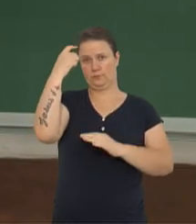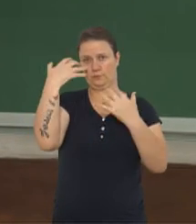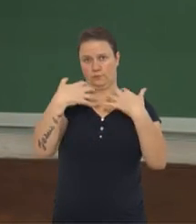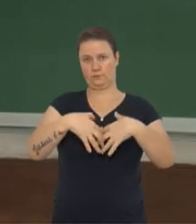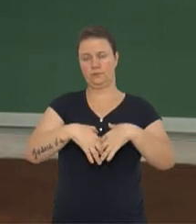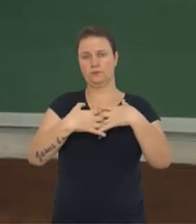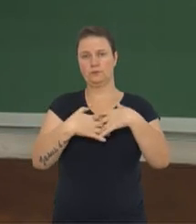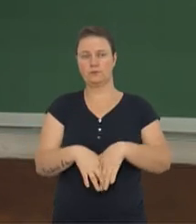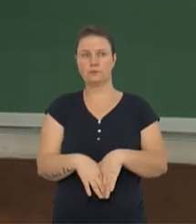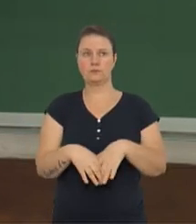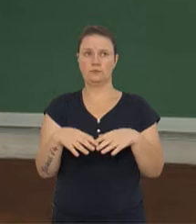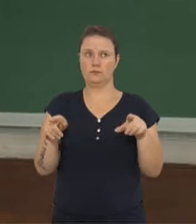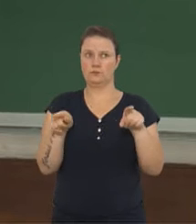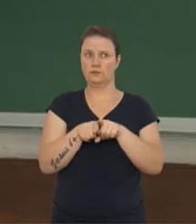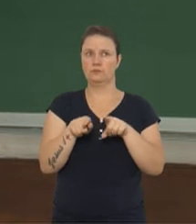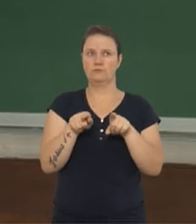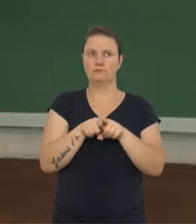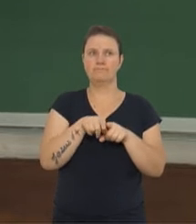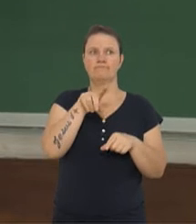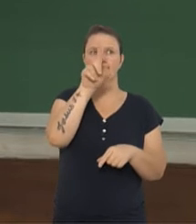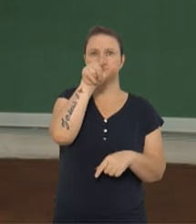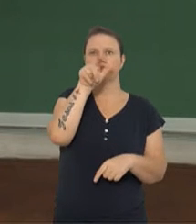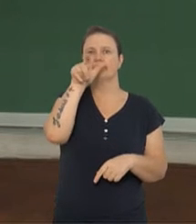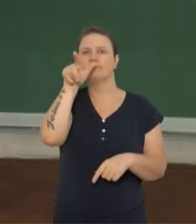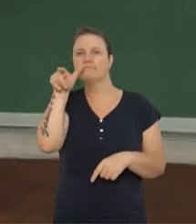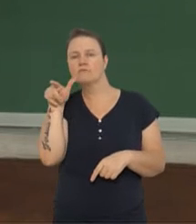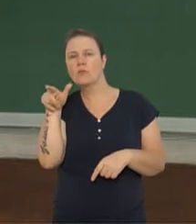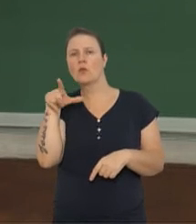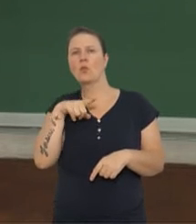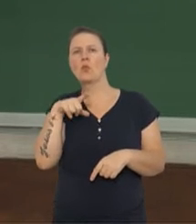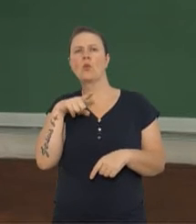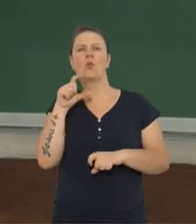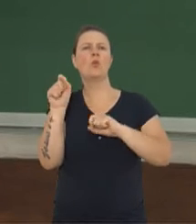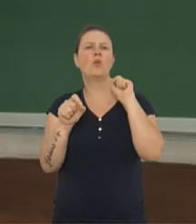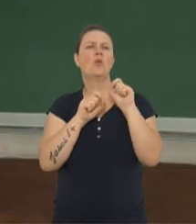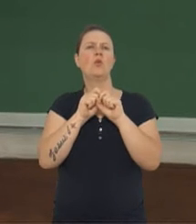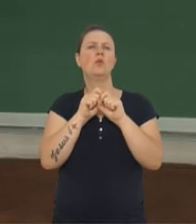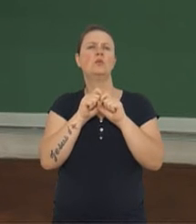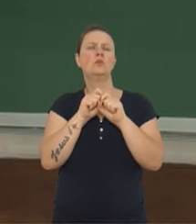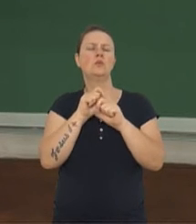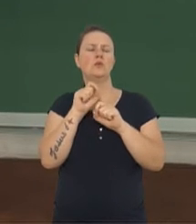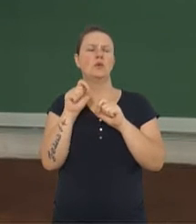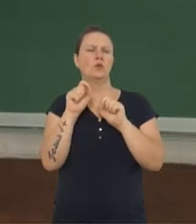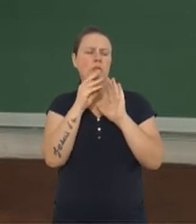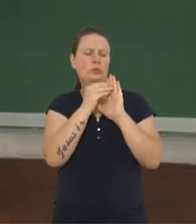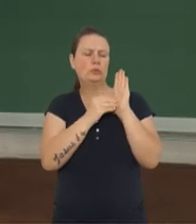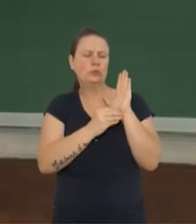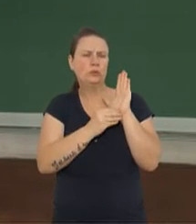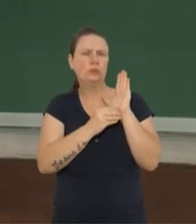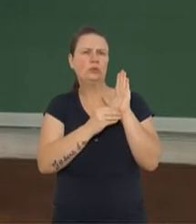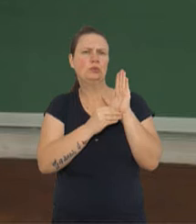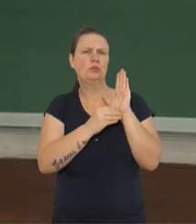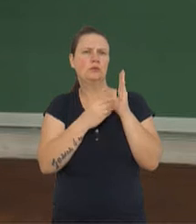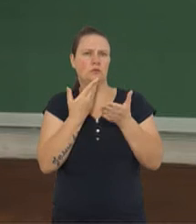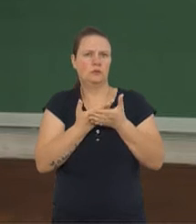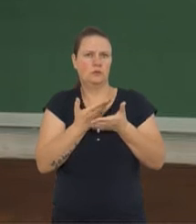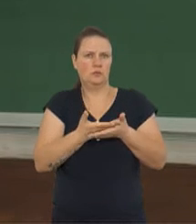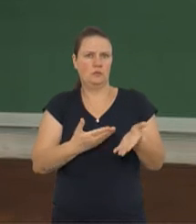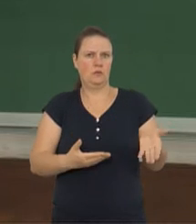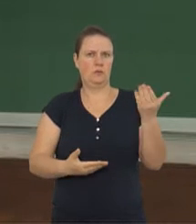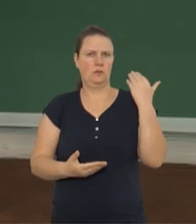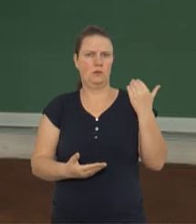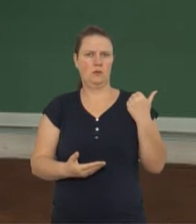aqui. Falando em acentuação, o professor traz de novo o esqueminha da aula passada sobre acentuação. Lembram?